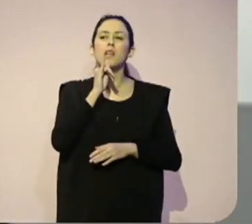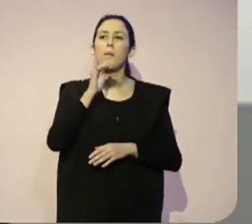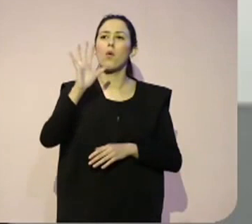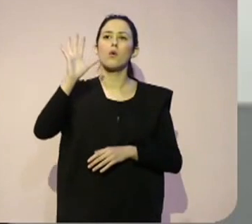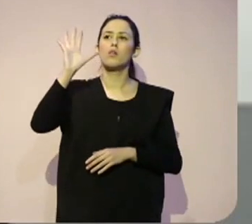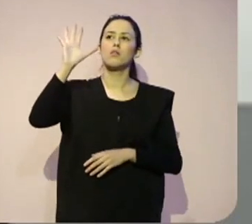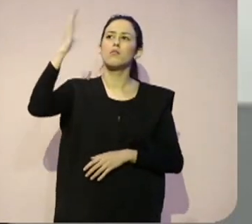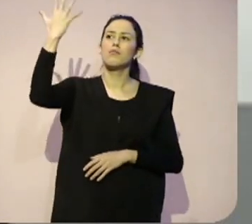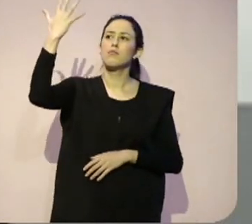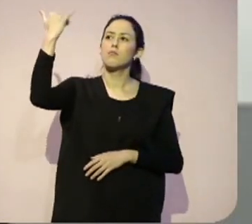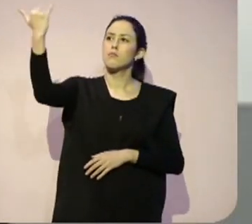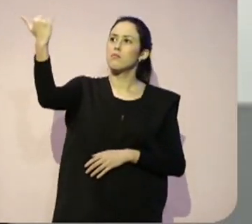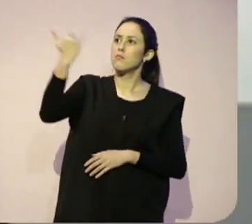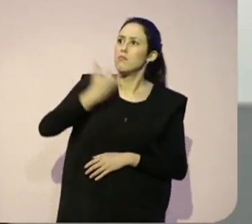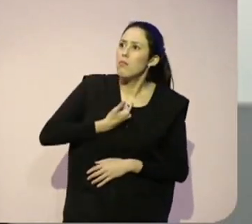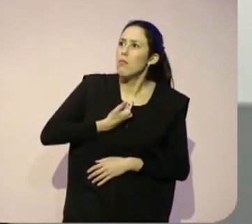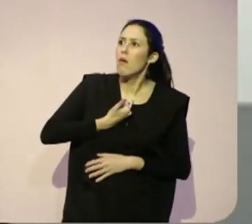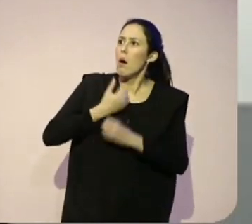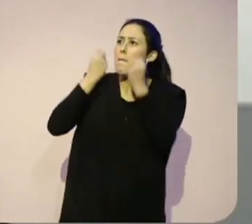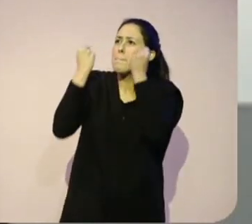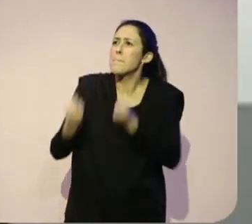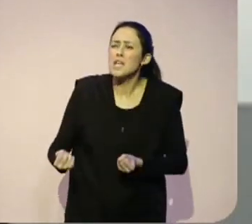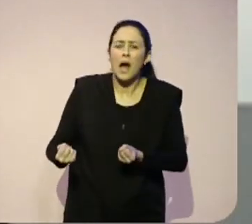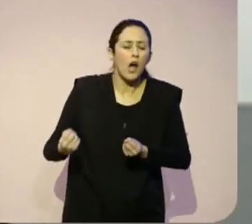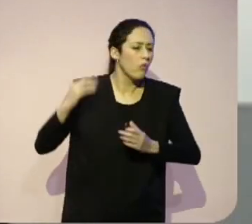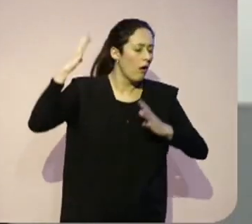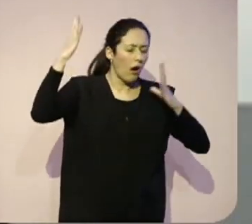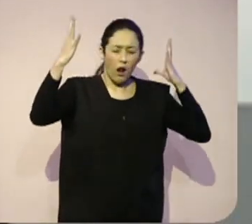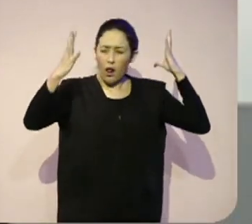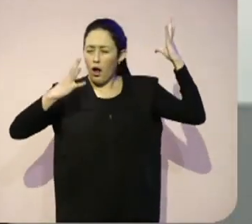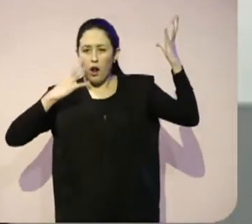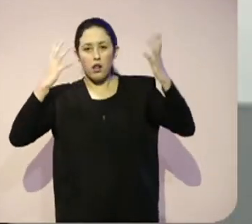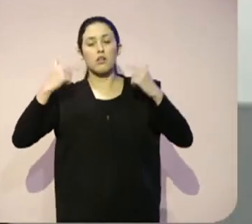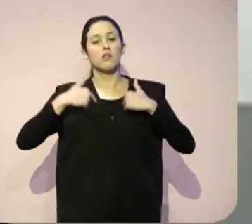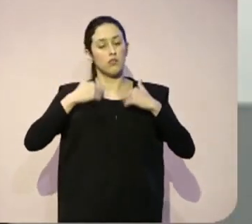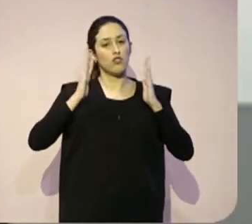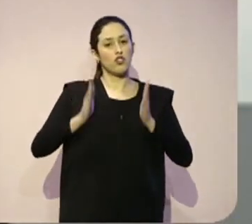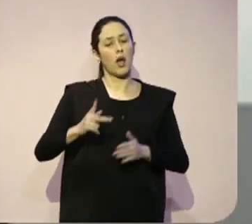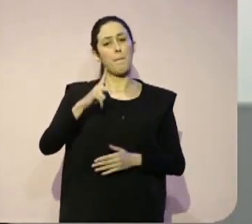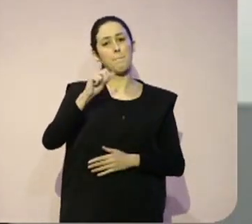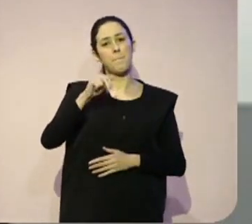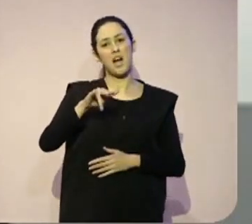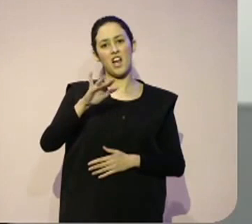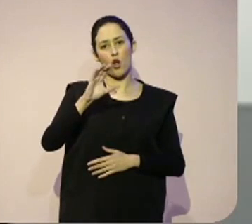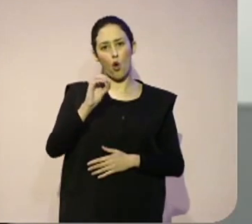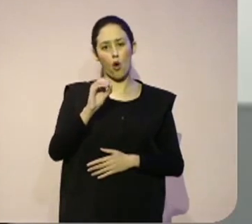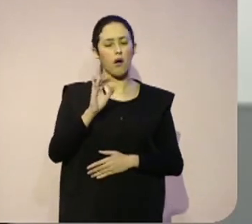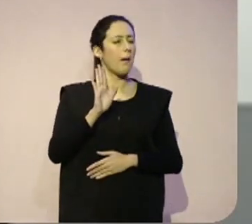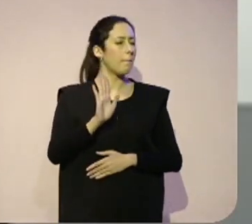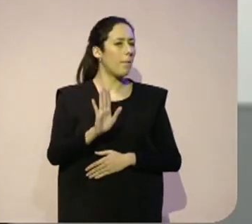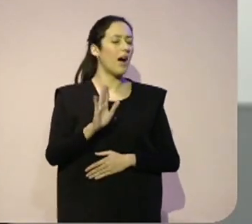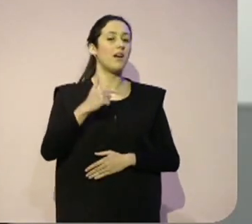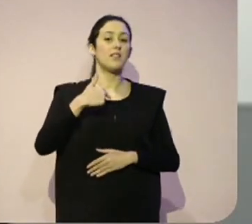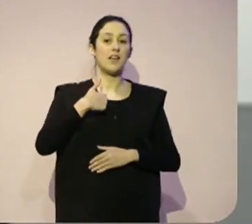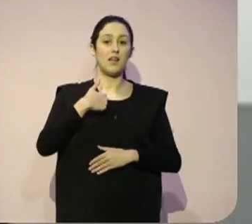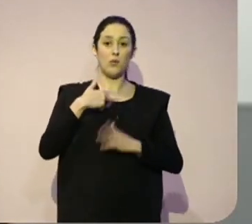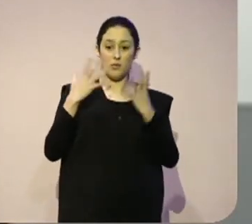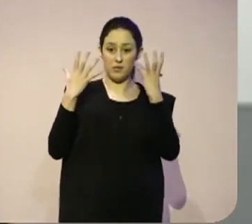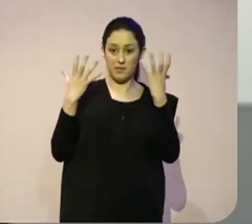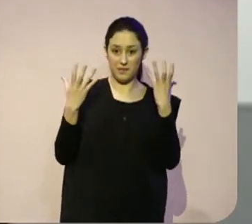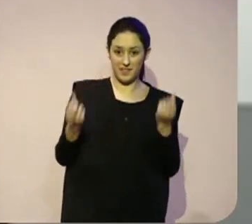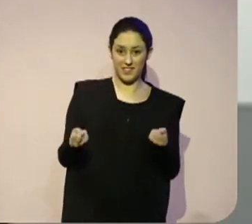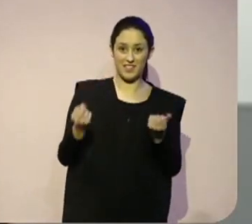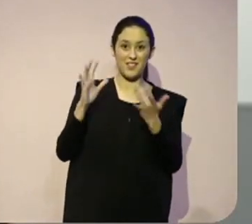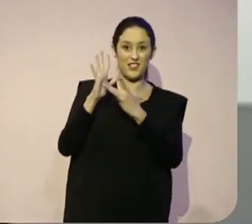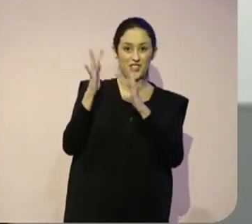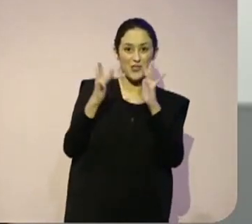que são muito, muito pesadas para mim. E é interessante porque depois que eu me converti, depois que eu tive um